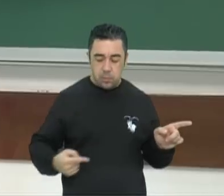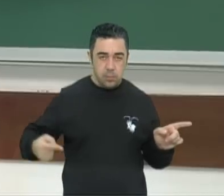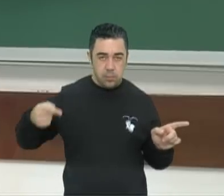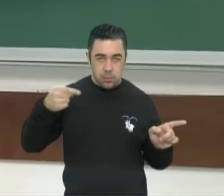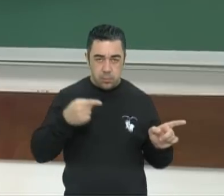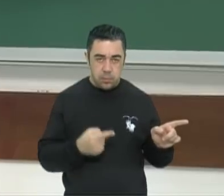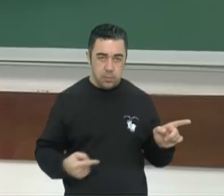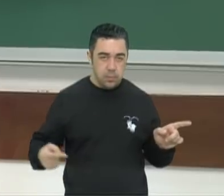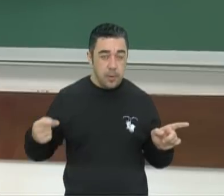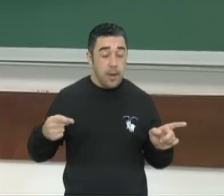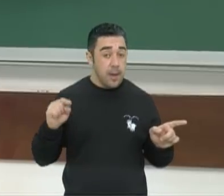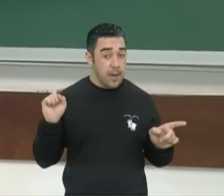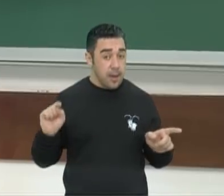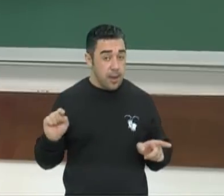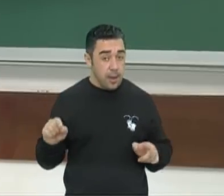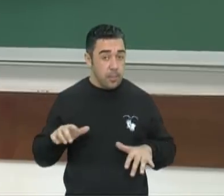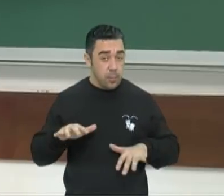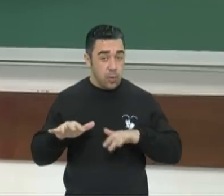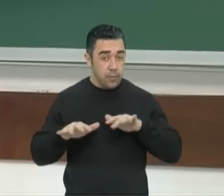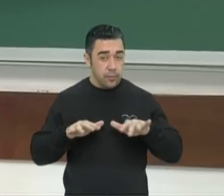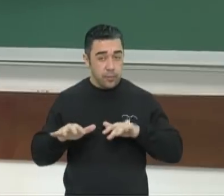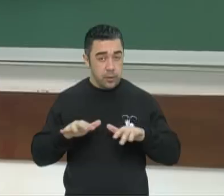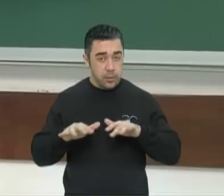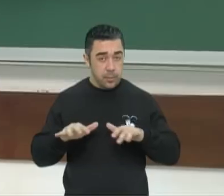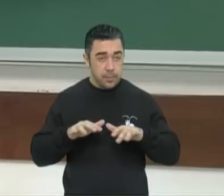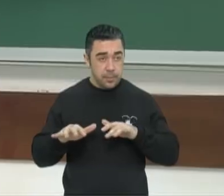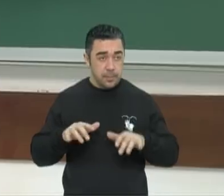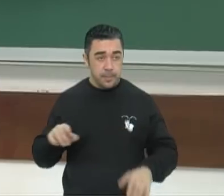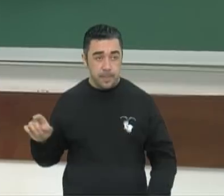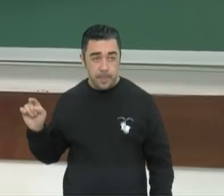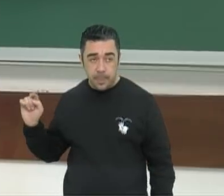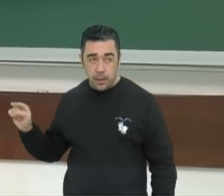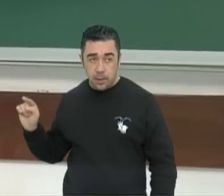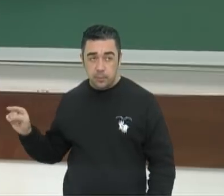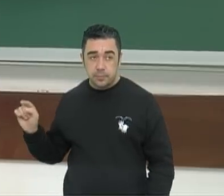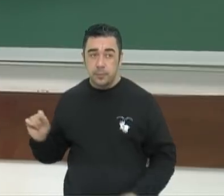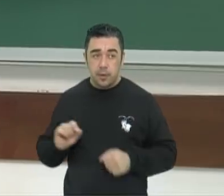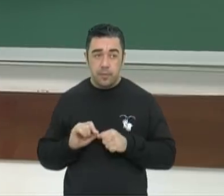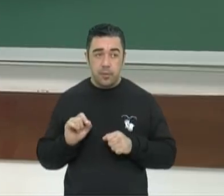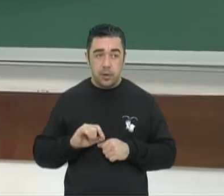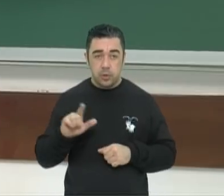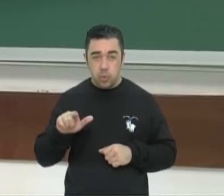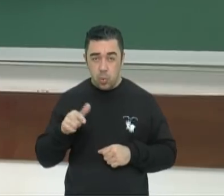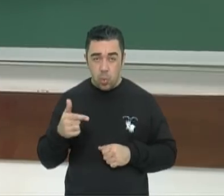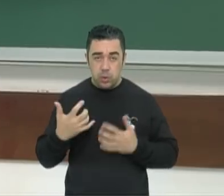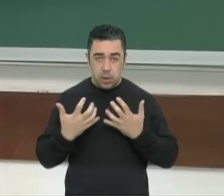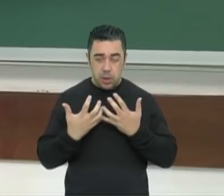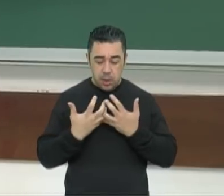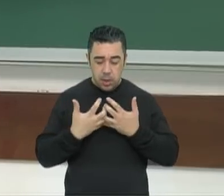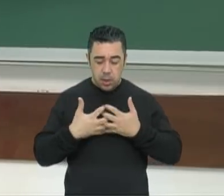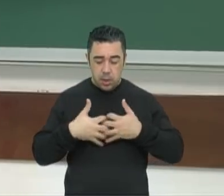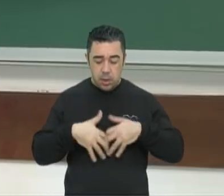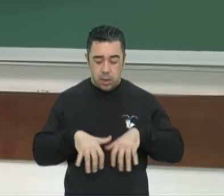força. Essa força, ela acaba intervindo em outras engrenagens,